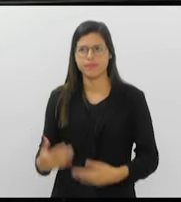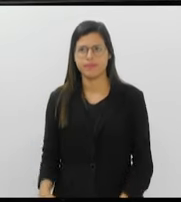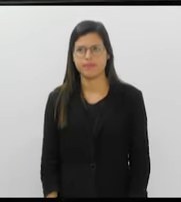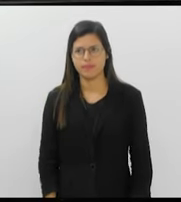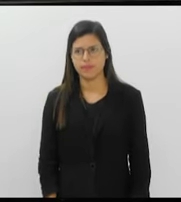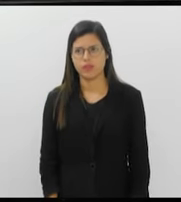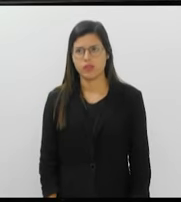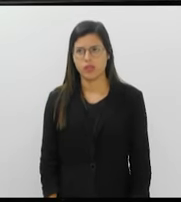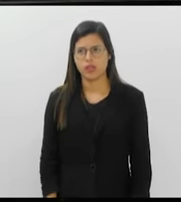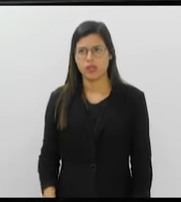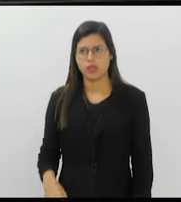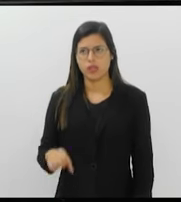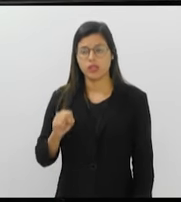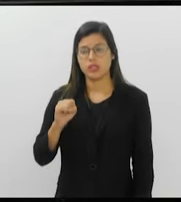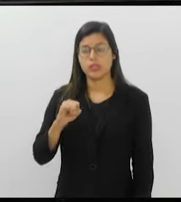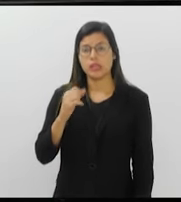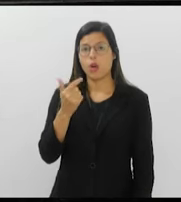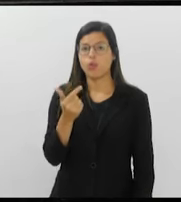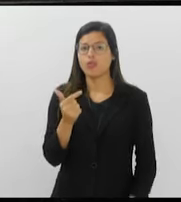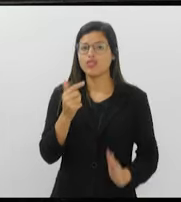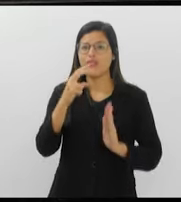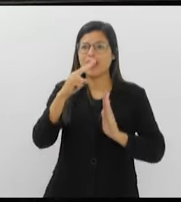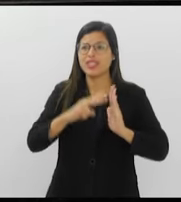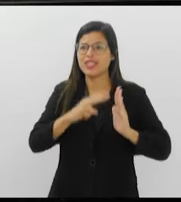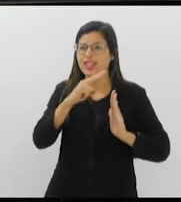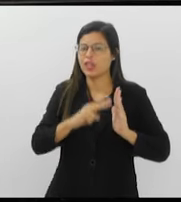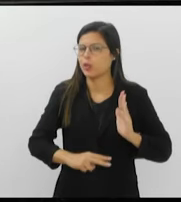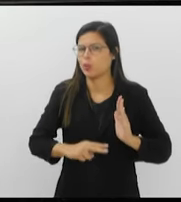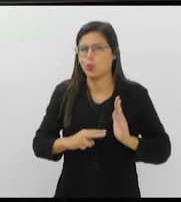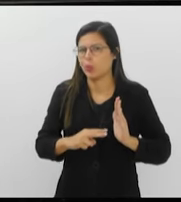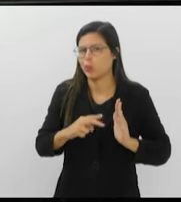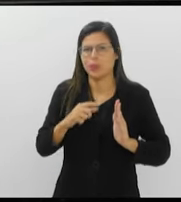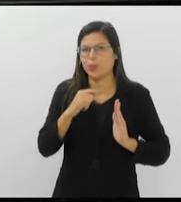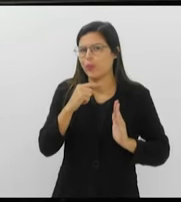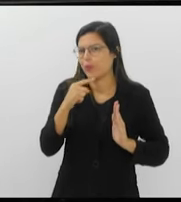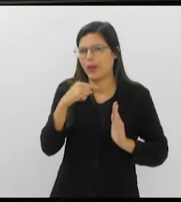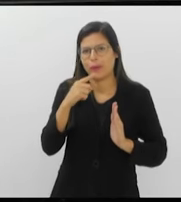Não, se eu não tivesse lido, eu não acreditaria.